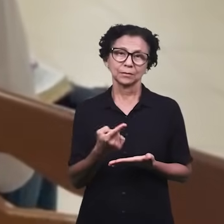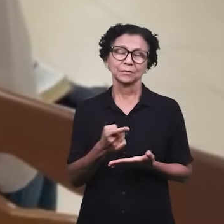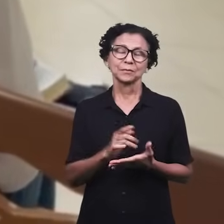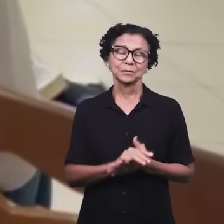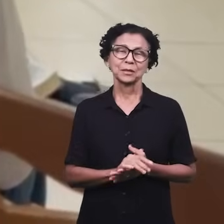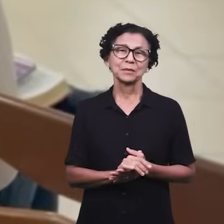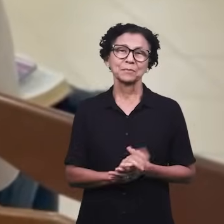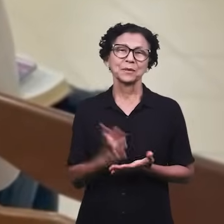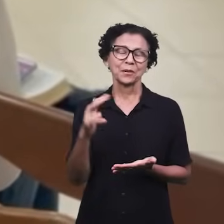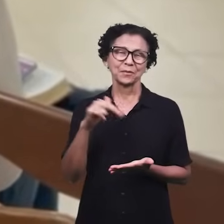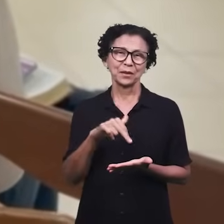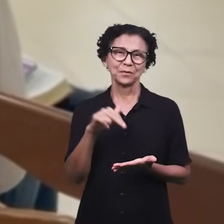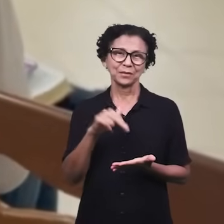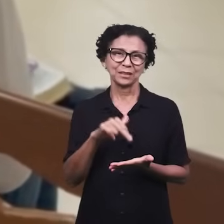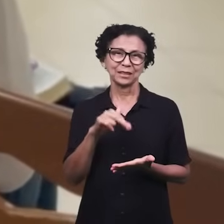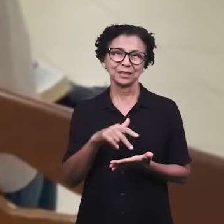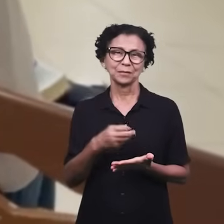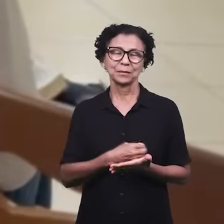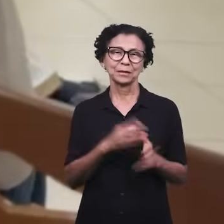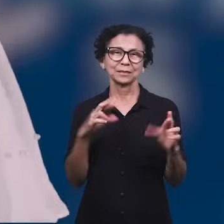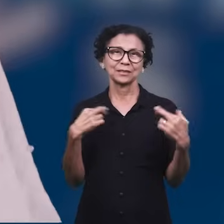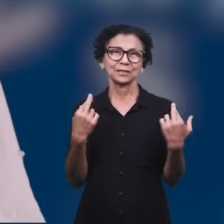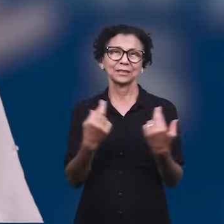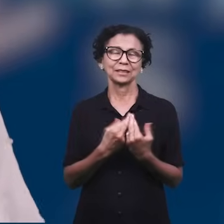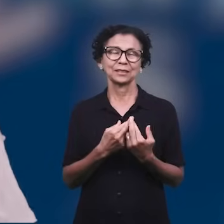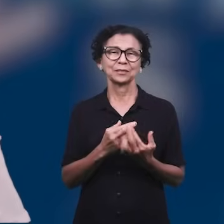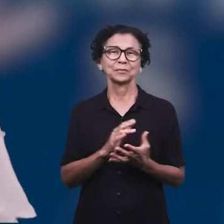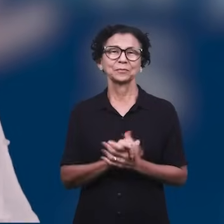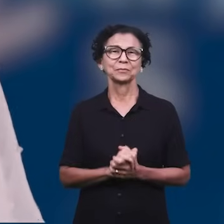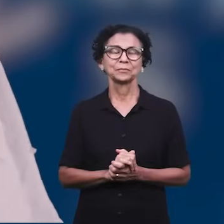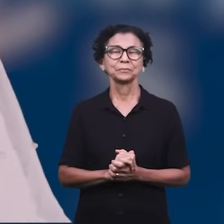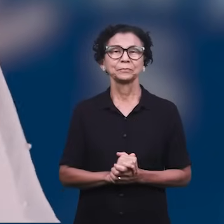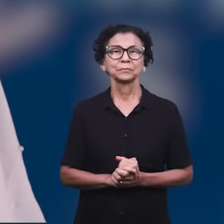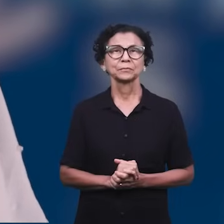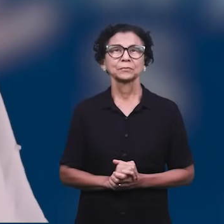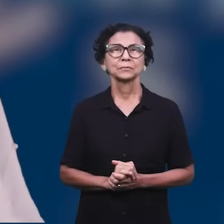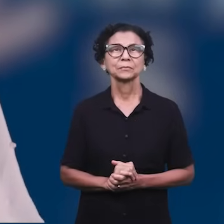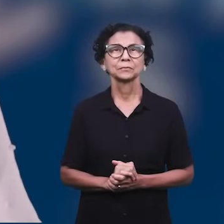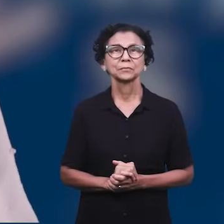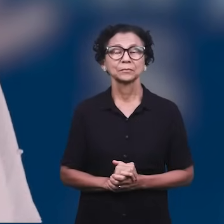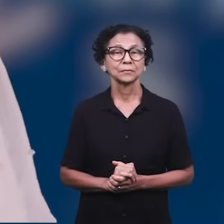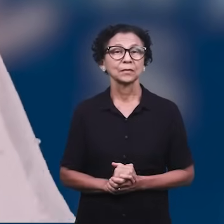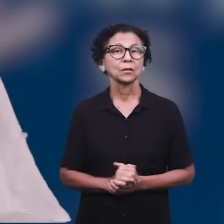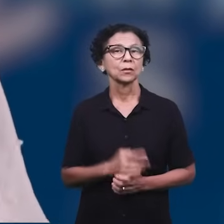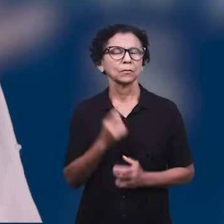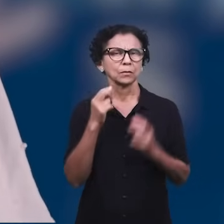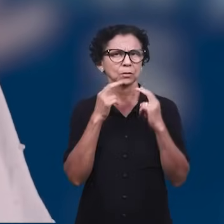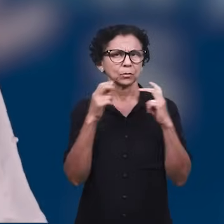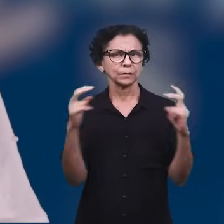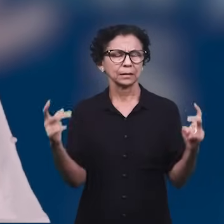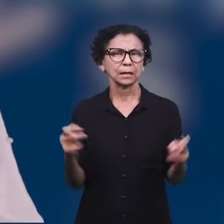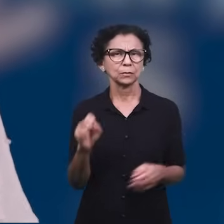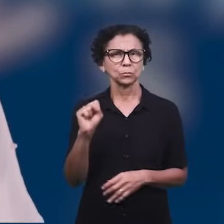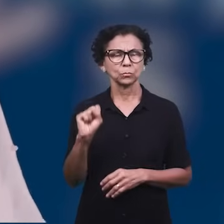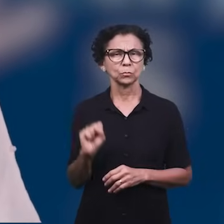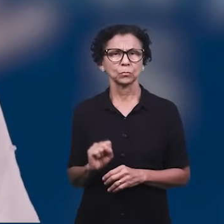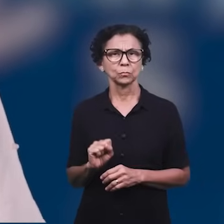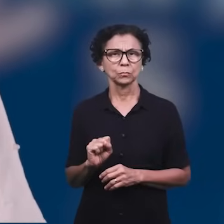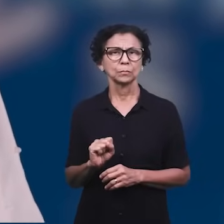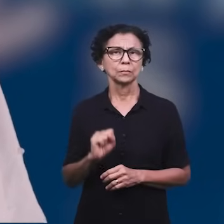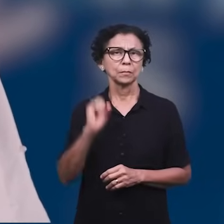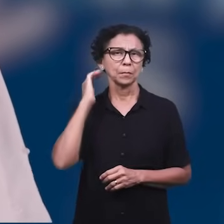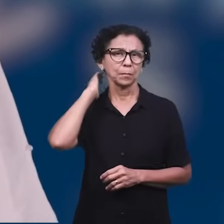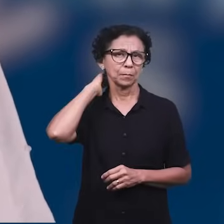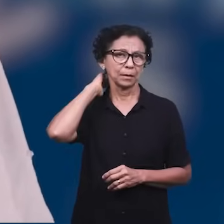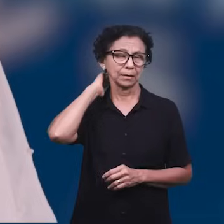amém? Um abraço fraterno e a paz do Senhor Jesus. Vamos conferir todas as boas novas ali na região sul do Pará, onde os irmãos tiveram